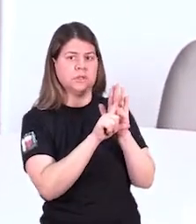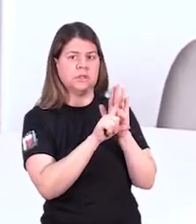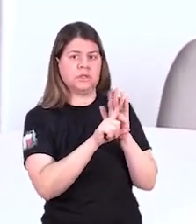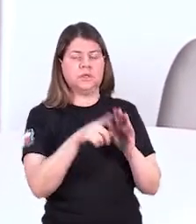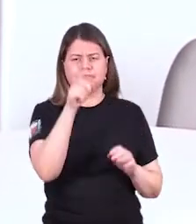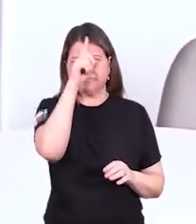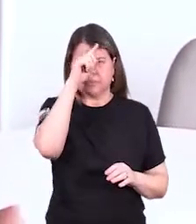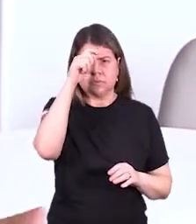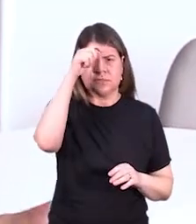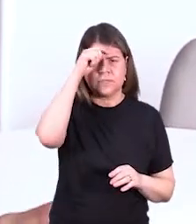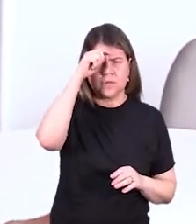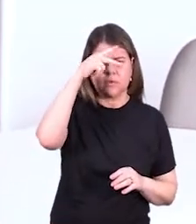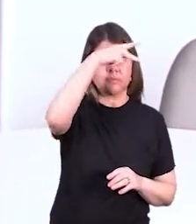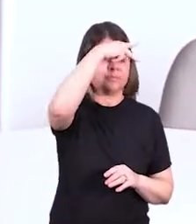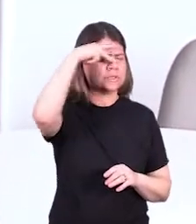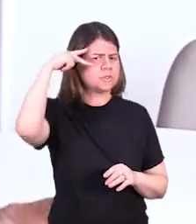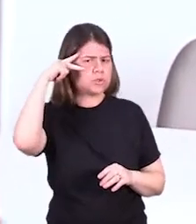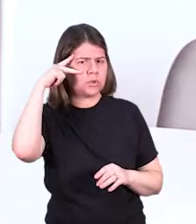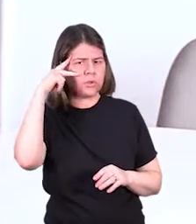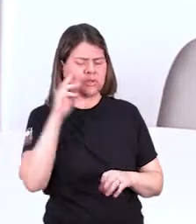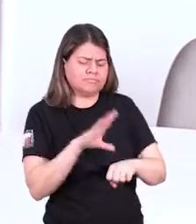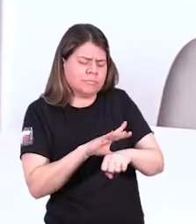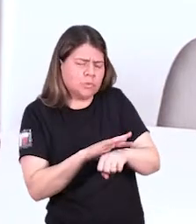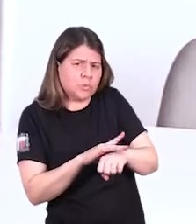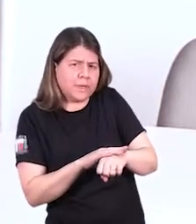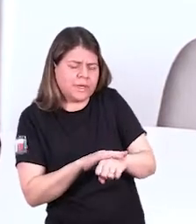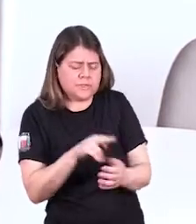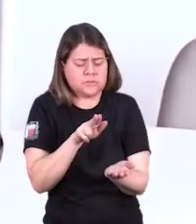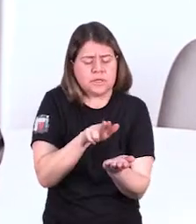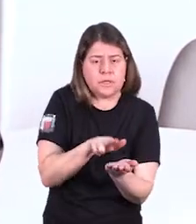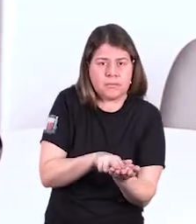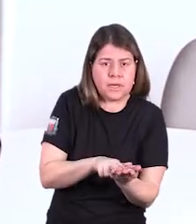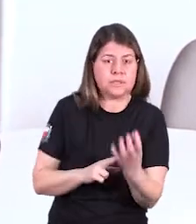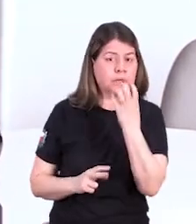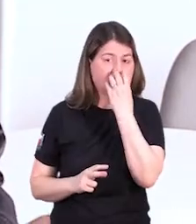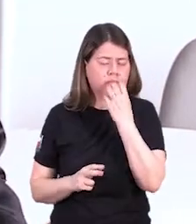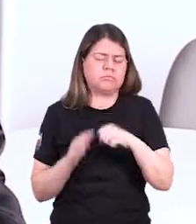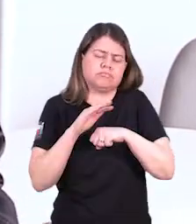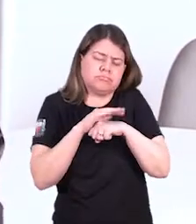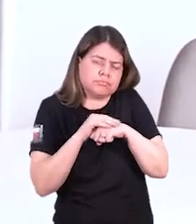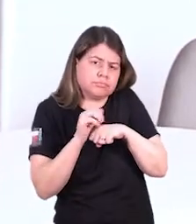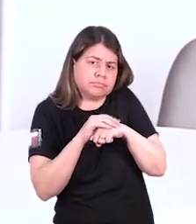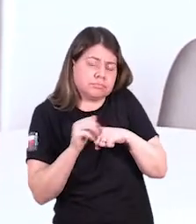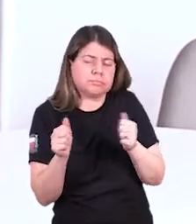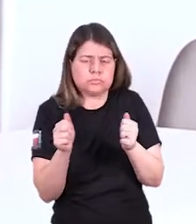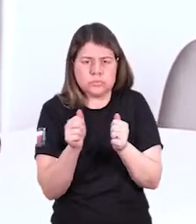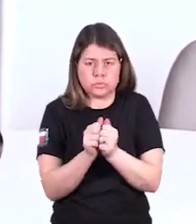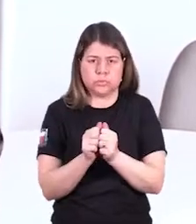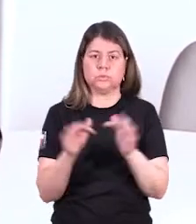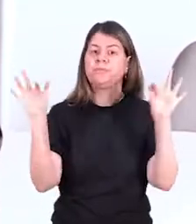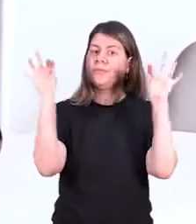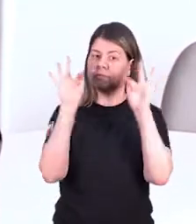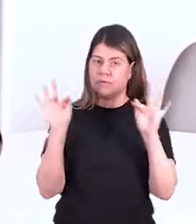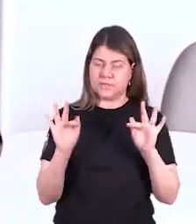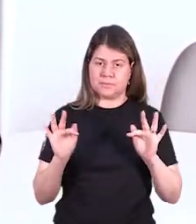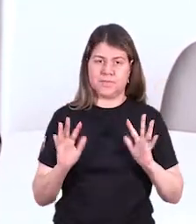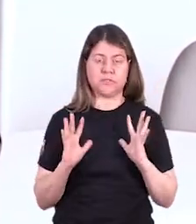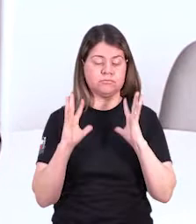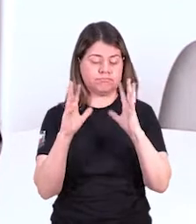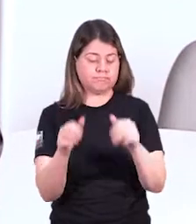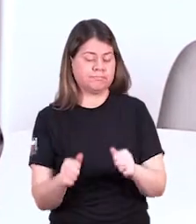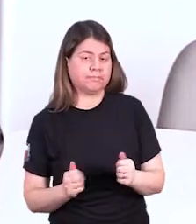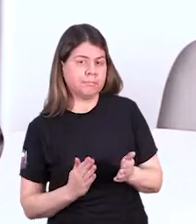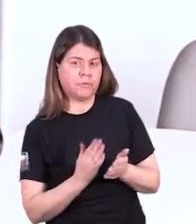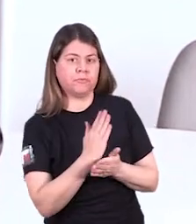animais podem ser levados hospitais para ficarem juntos dos seus donos Infelizmente hoje nós tivemos